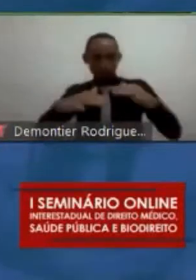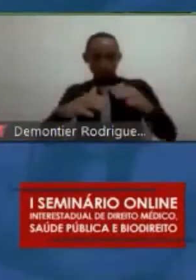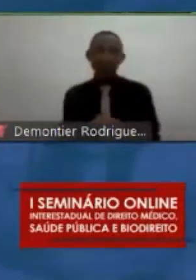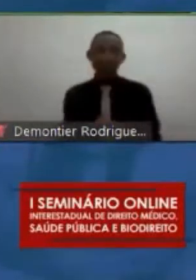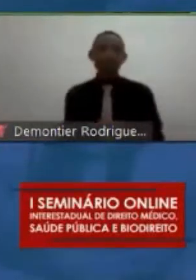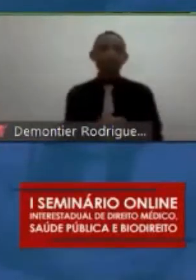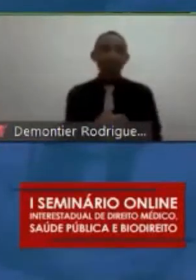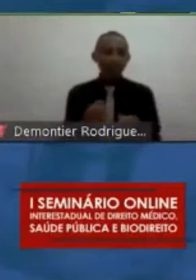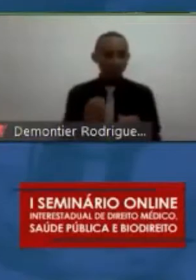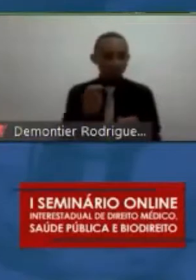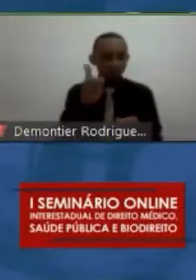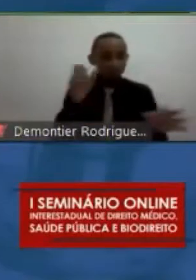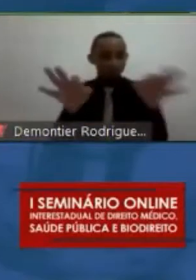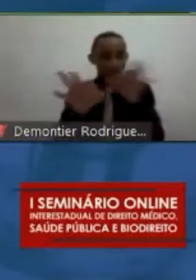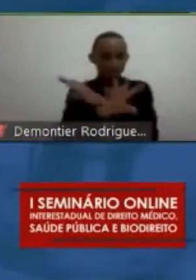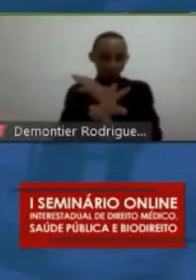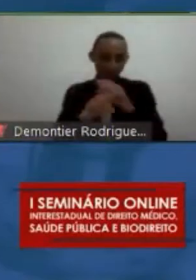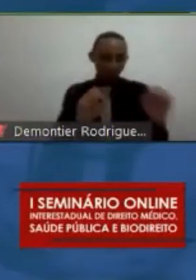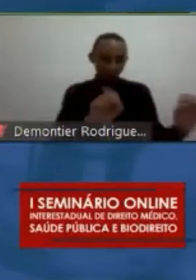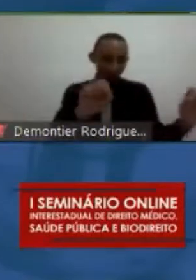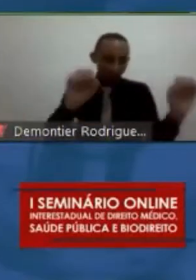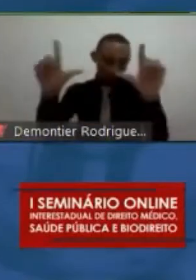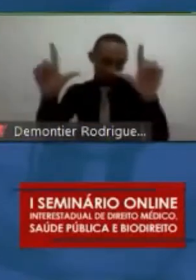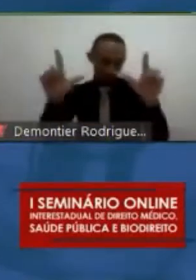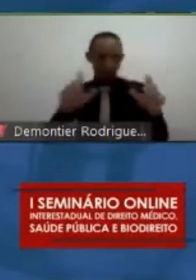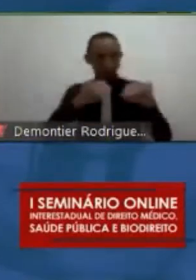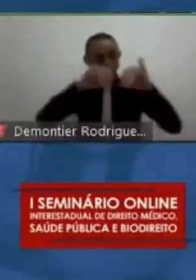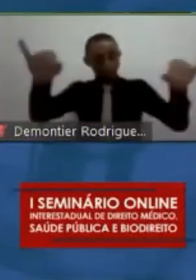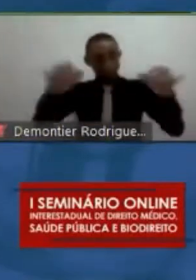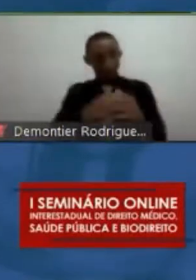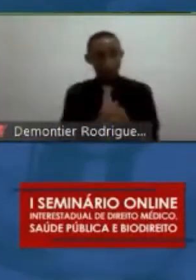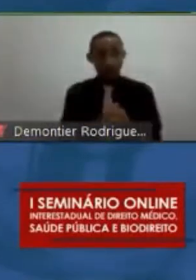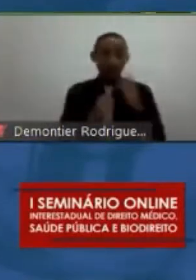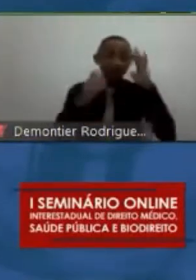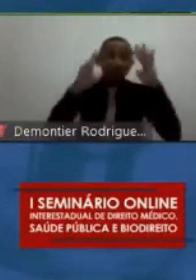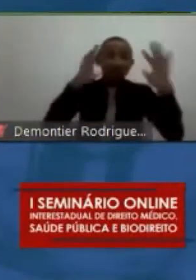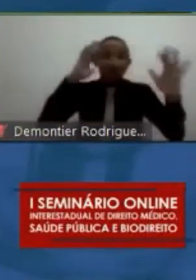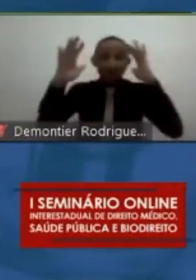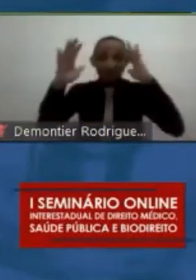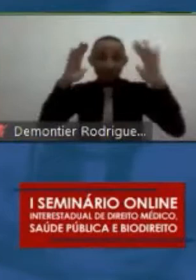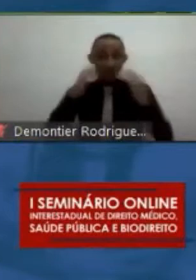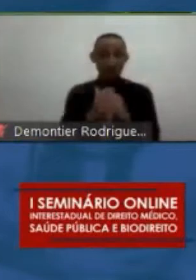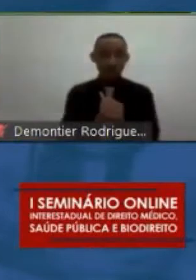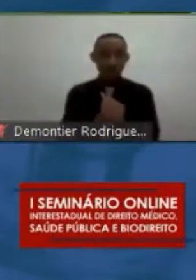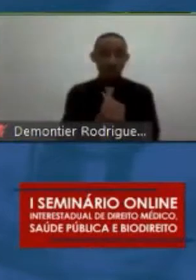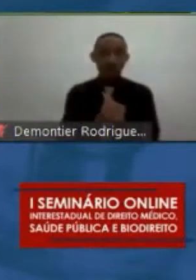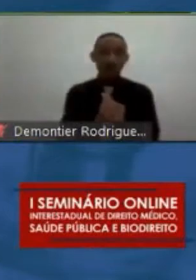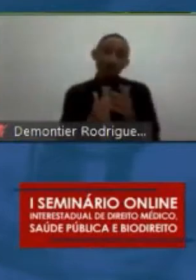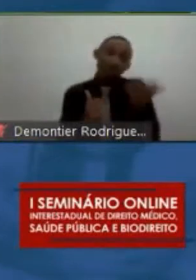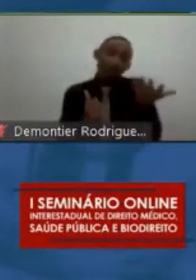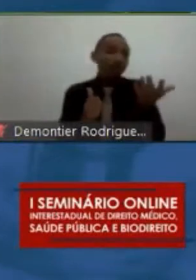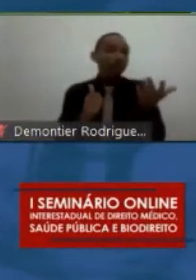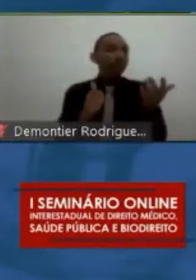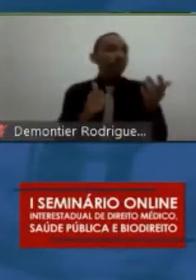Finalizando a minha aqui última mensagem para a gente pensar. Se nós considerarmos no universo das